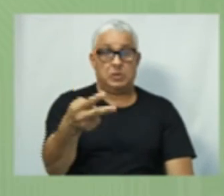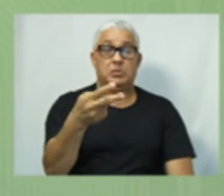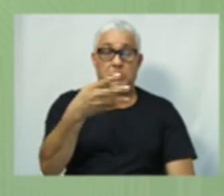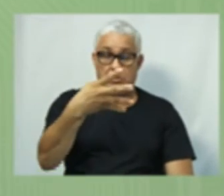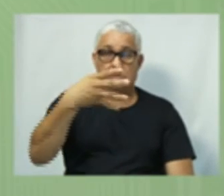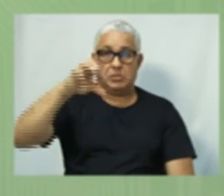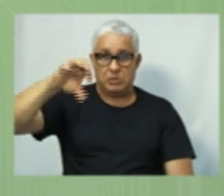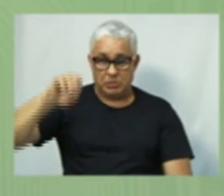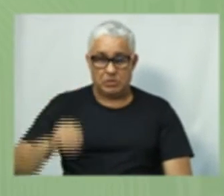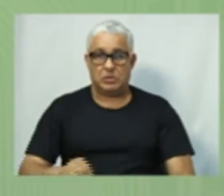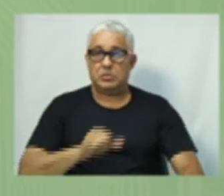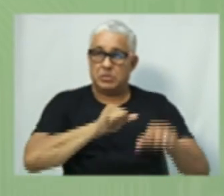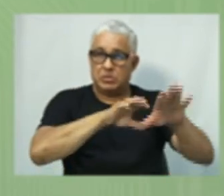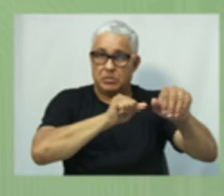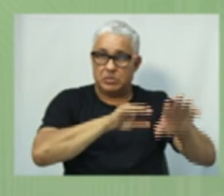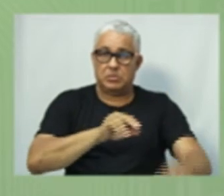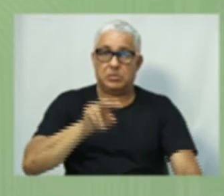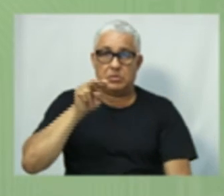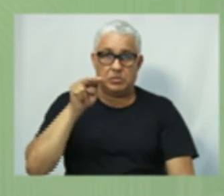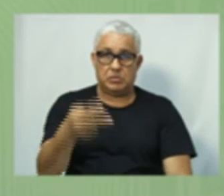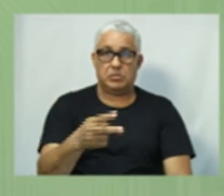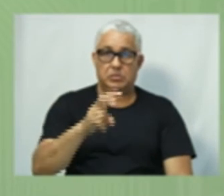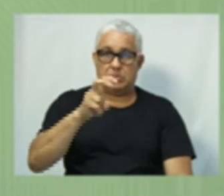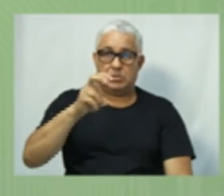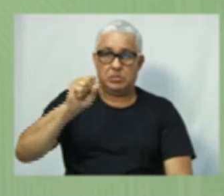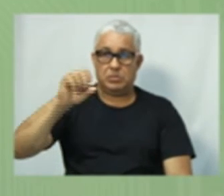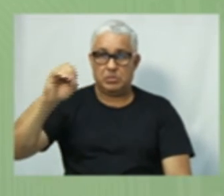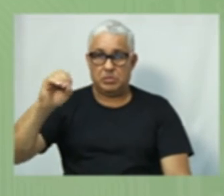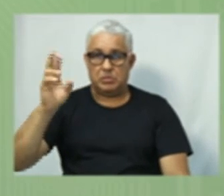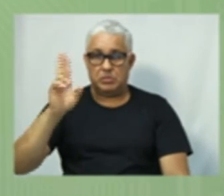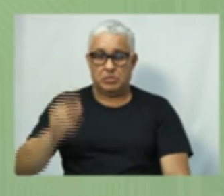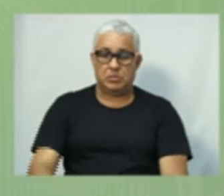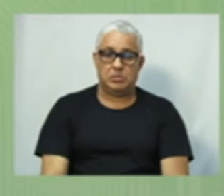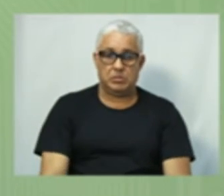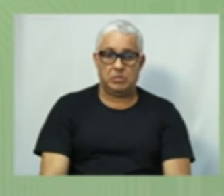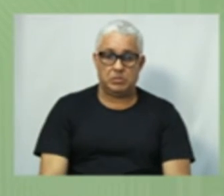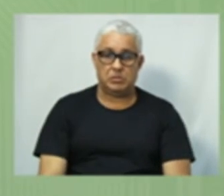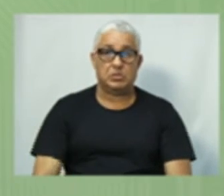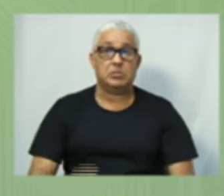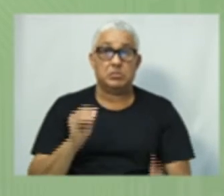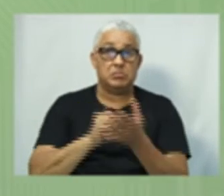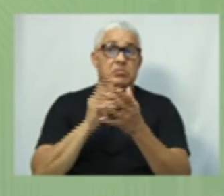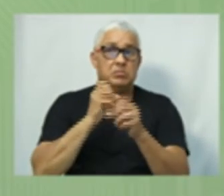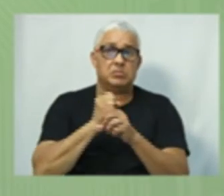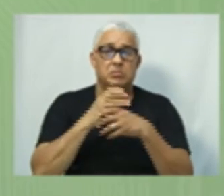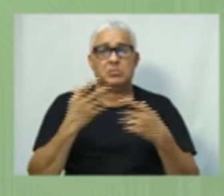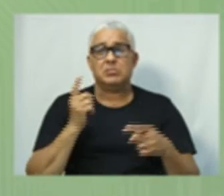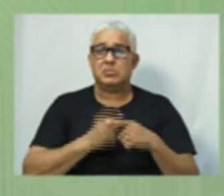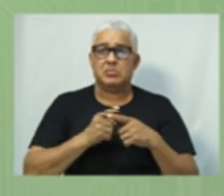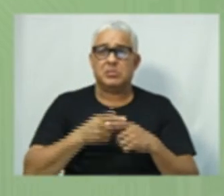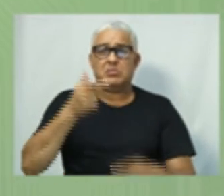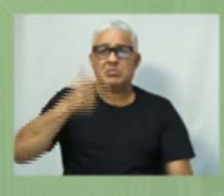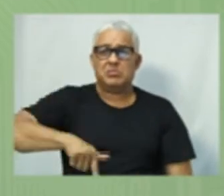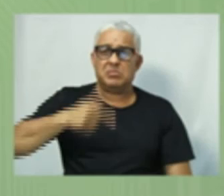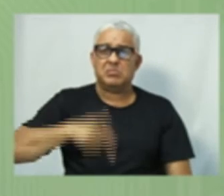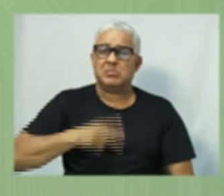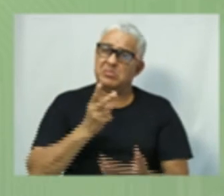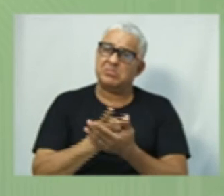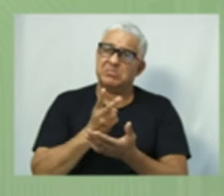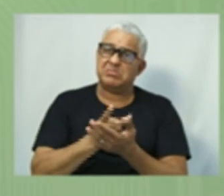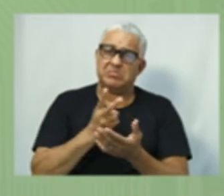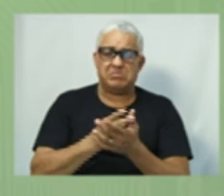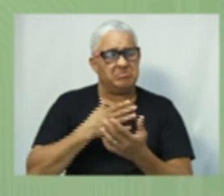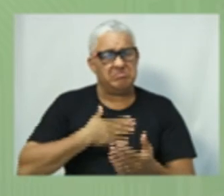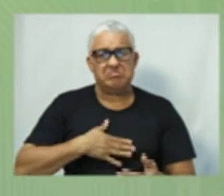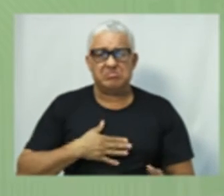2.490. Setembro, 2.580. Eu não vou calcular, que fica se tornando-se repetitivo, porque é tranquilo. O